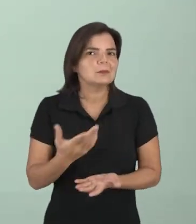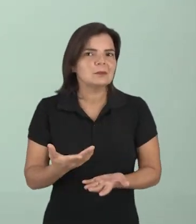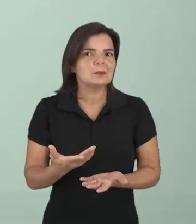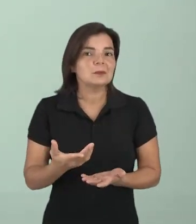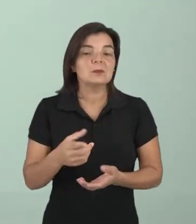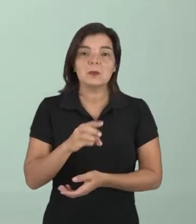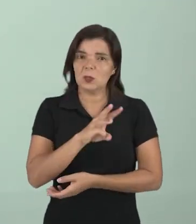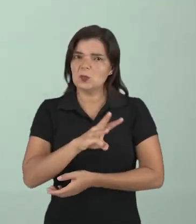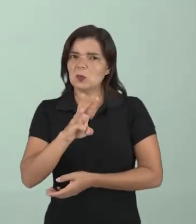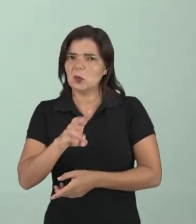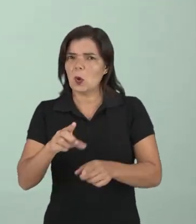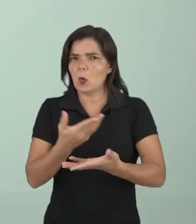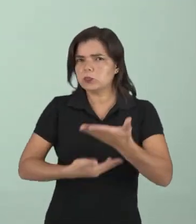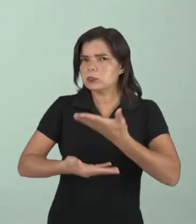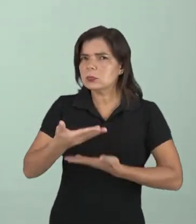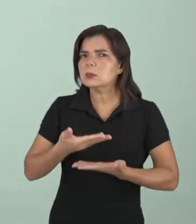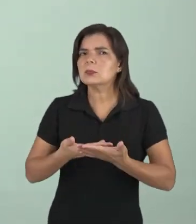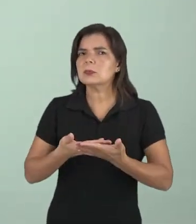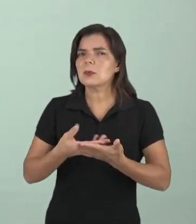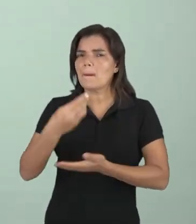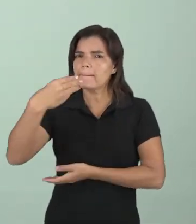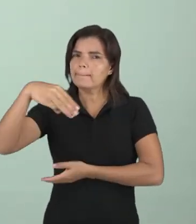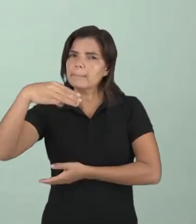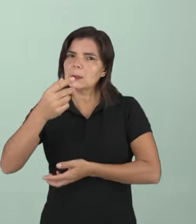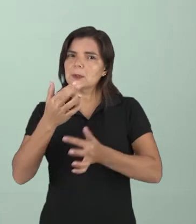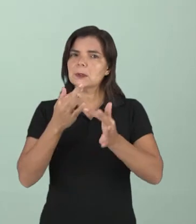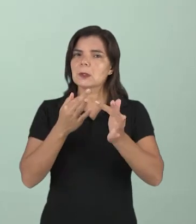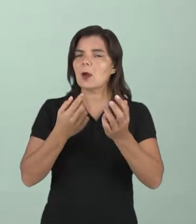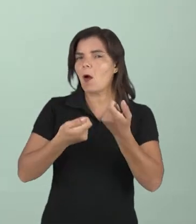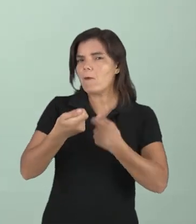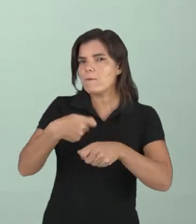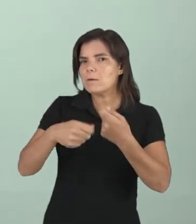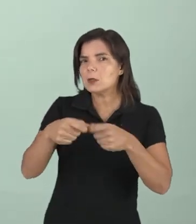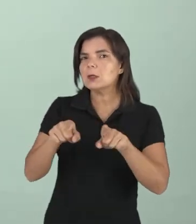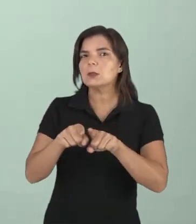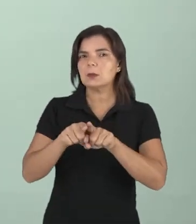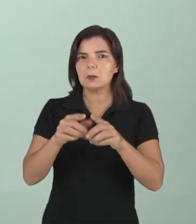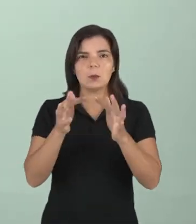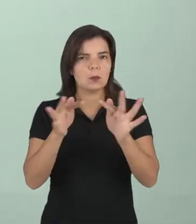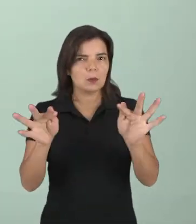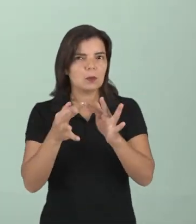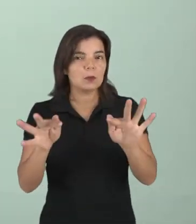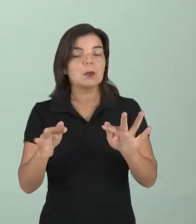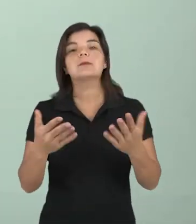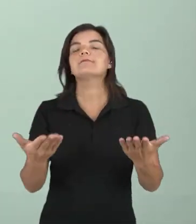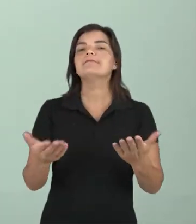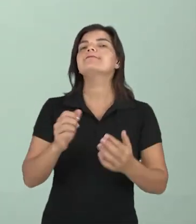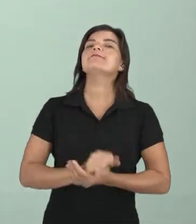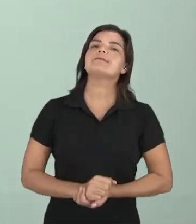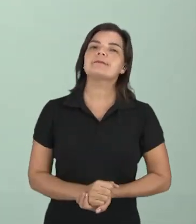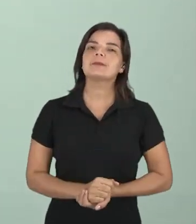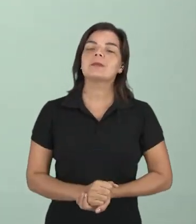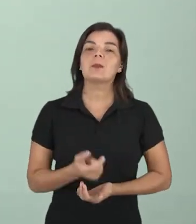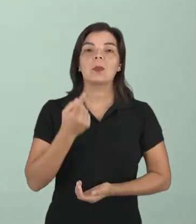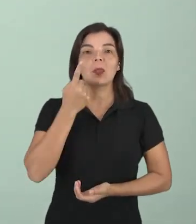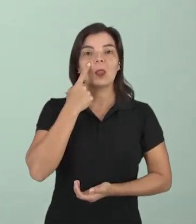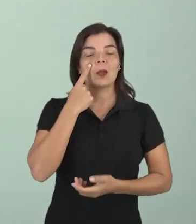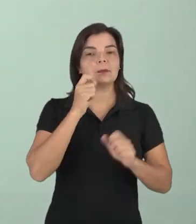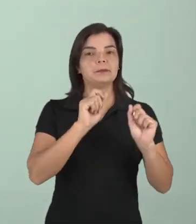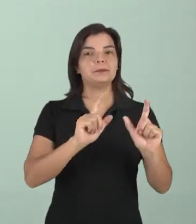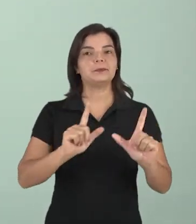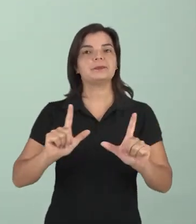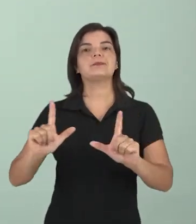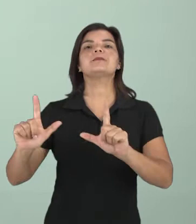esse link entre matemática financeira e as funções? Então, para isso, acompanhe o